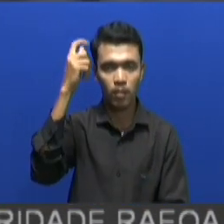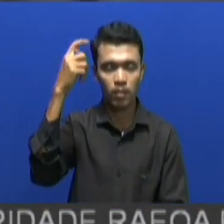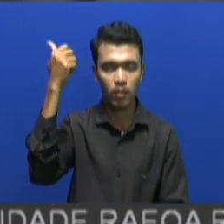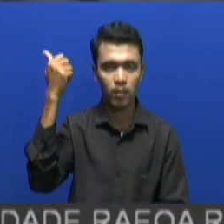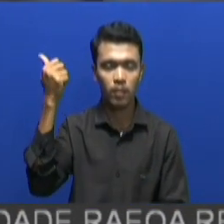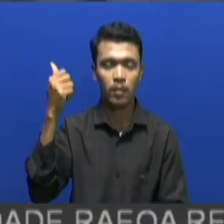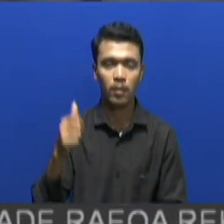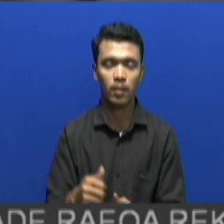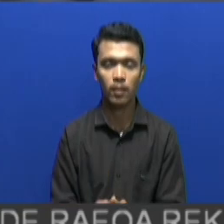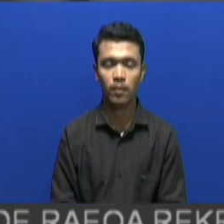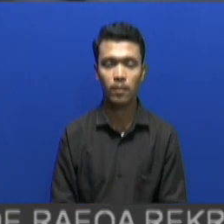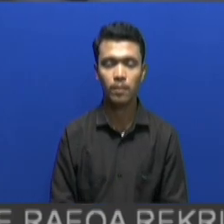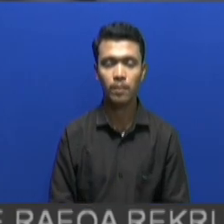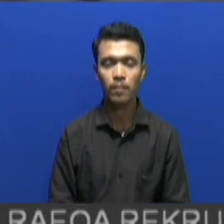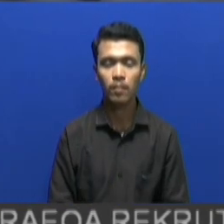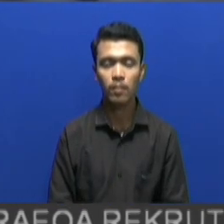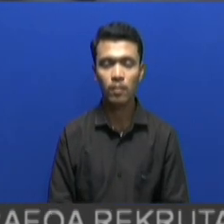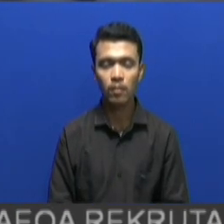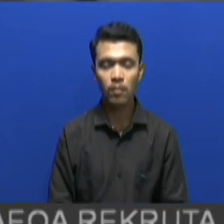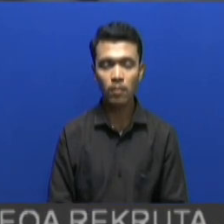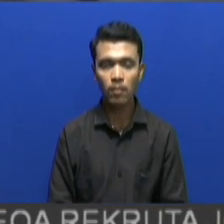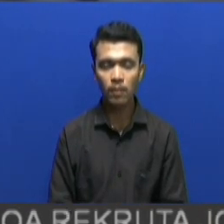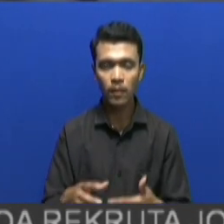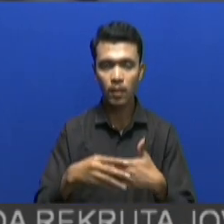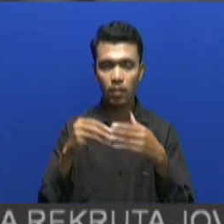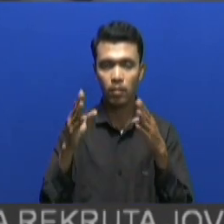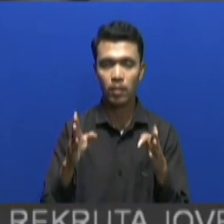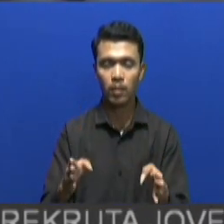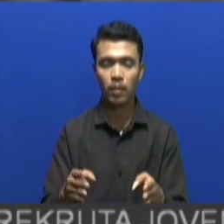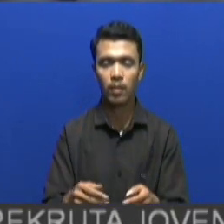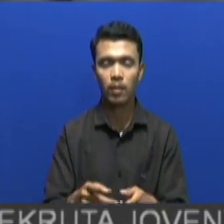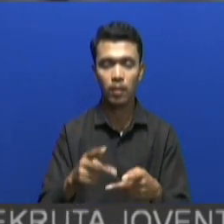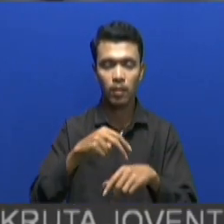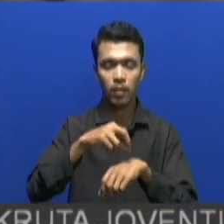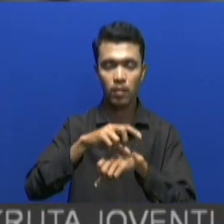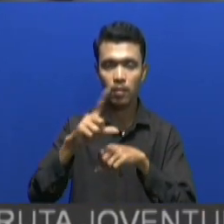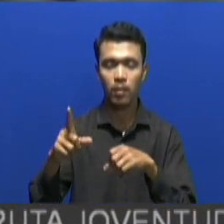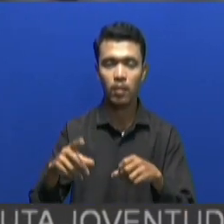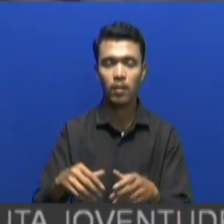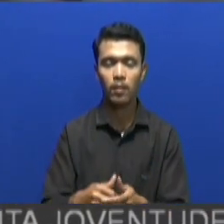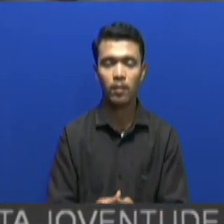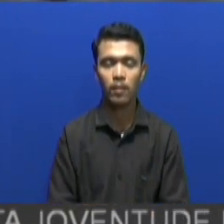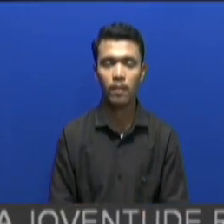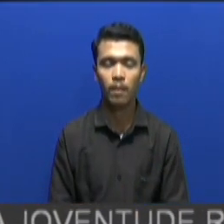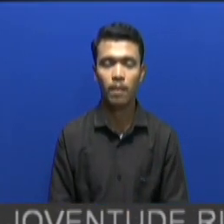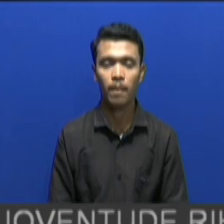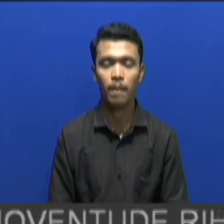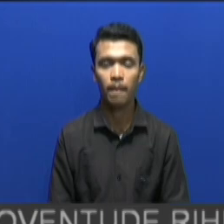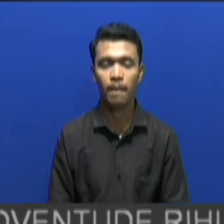Turismo Ambiente, Trade Invest Timor-Leste, Autoridade Nacional do Turismo no International Finance